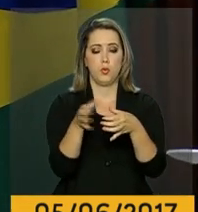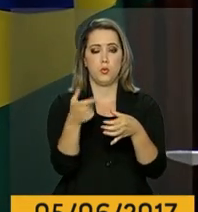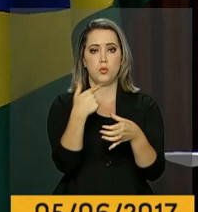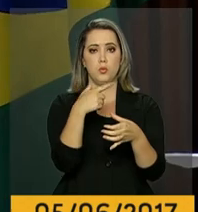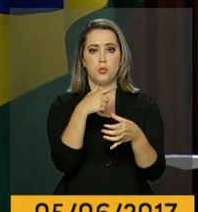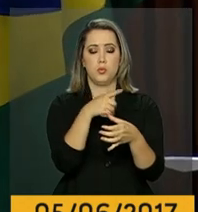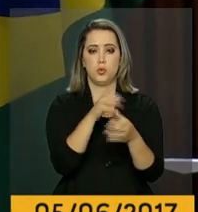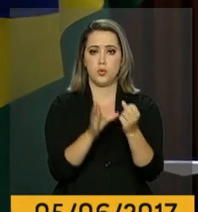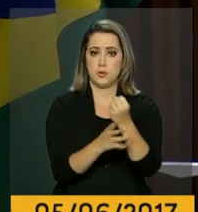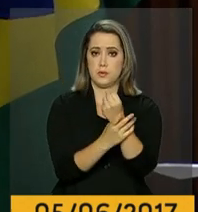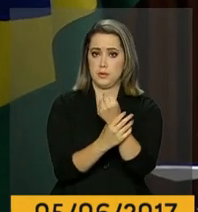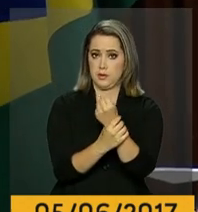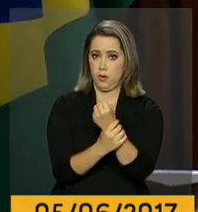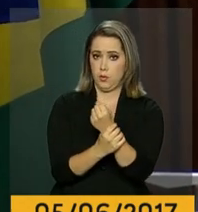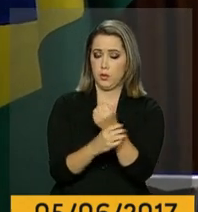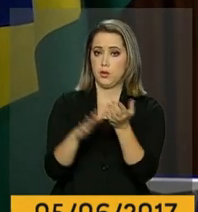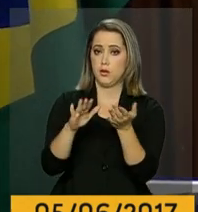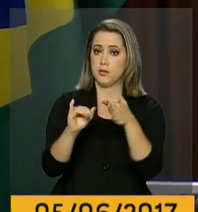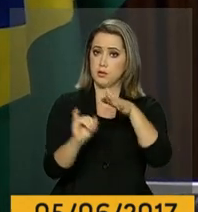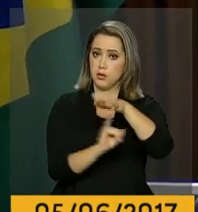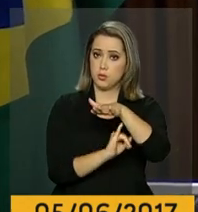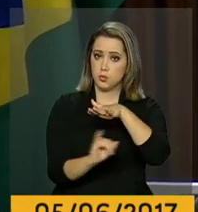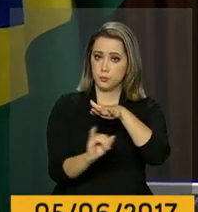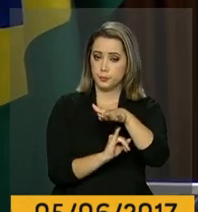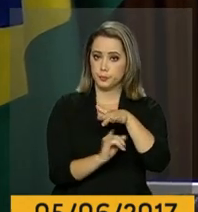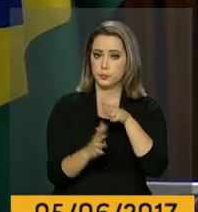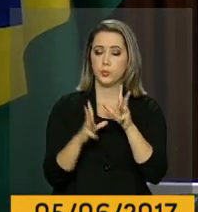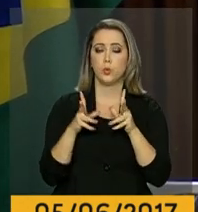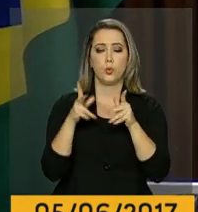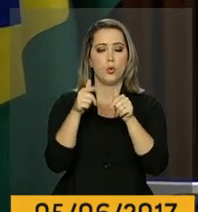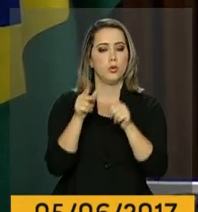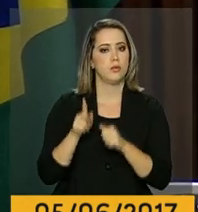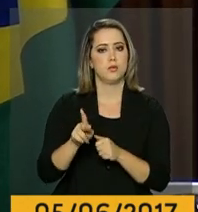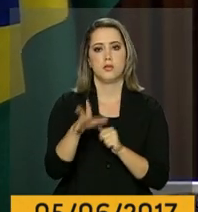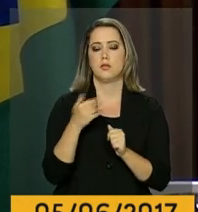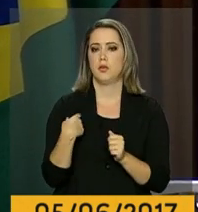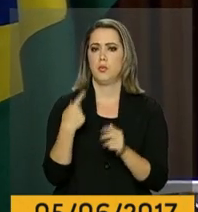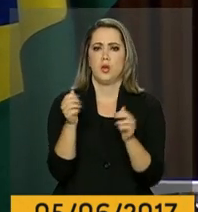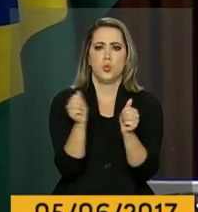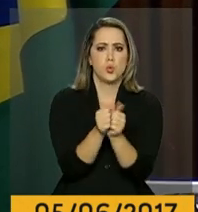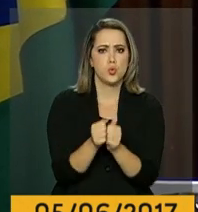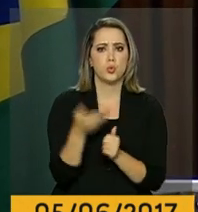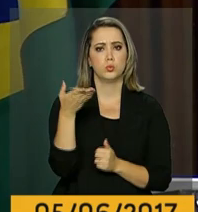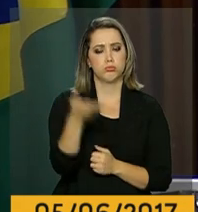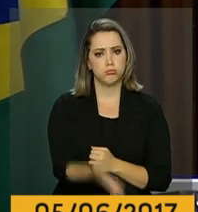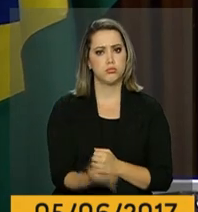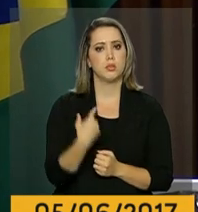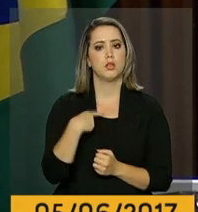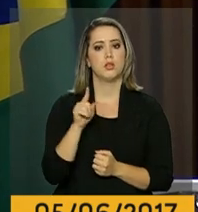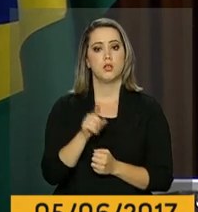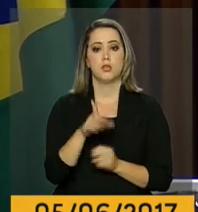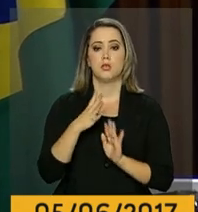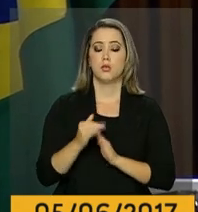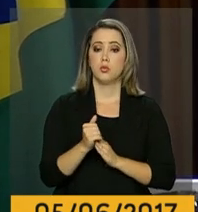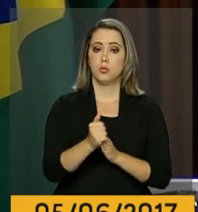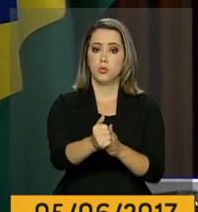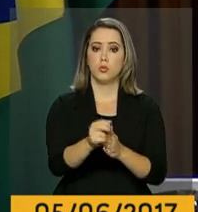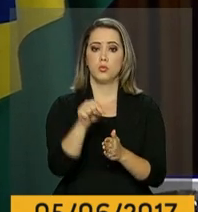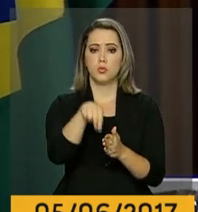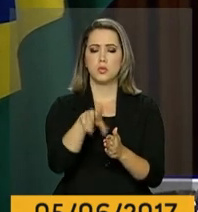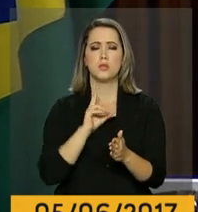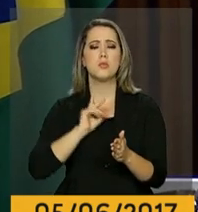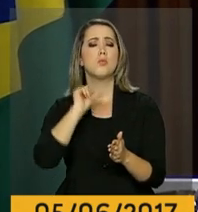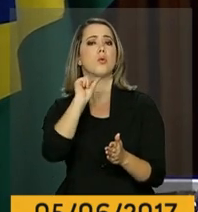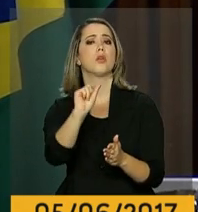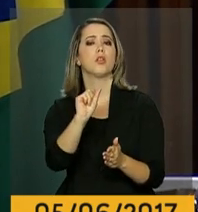institucional e delas todas eu participei ao longo do tempo e elas levam ou TM como mote exatamente a